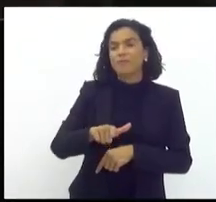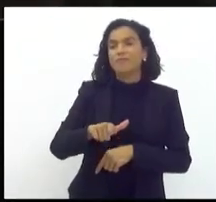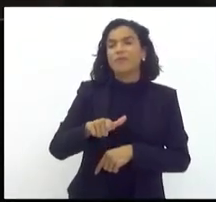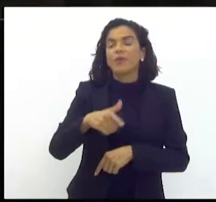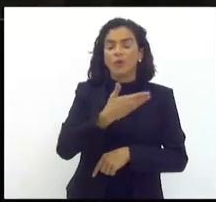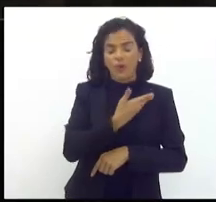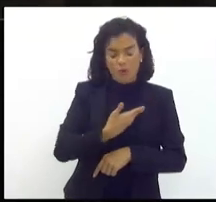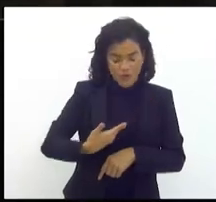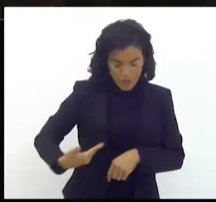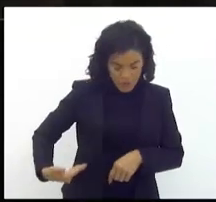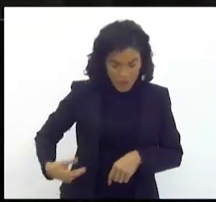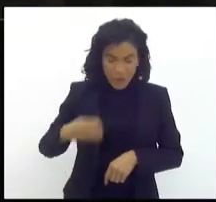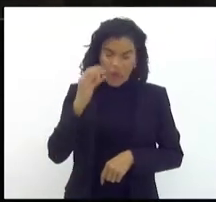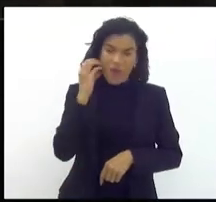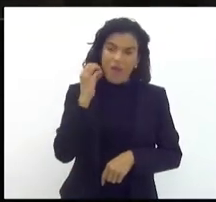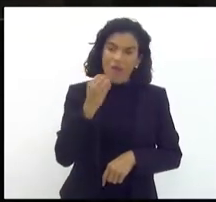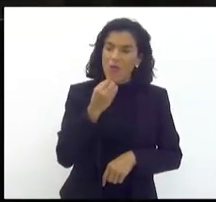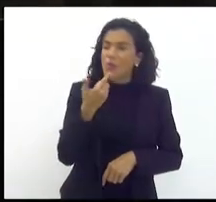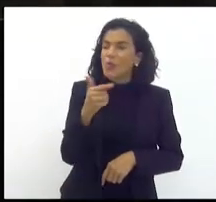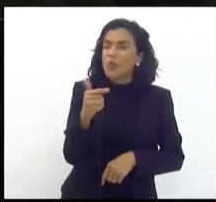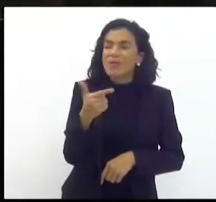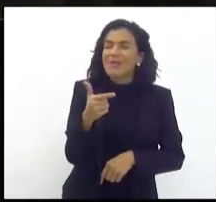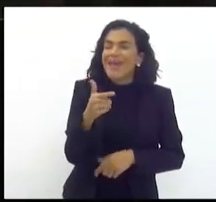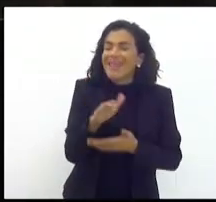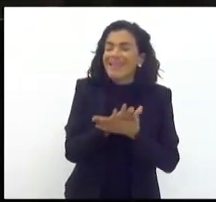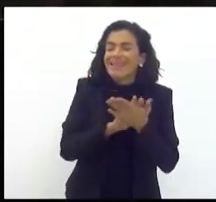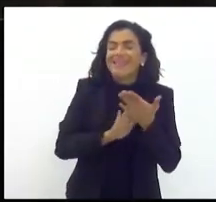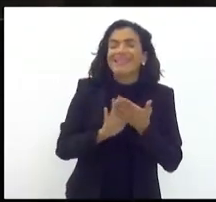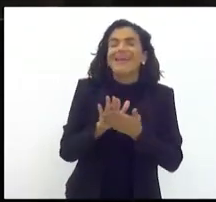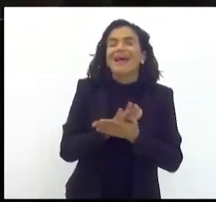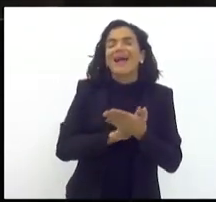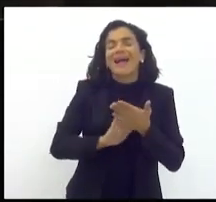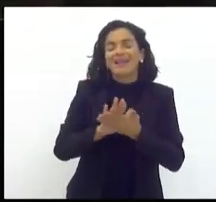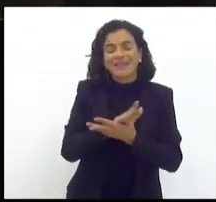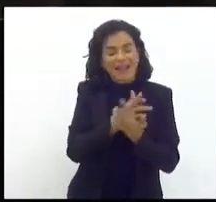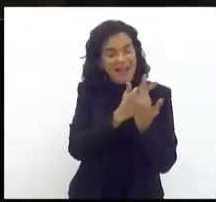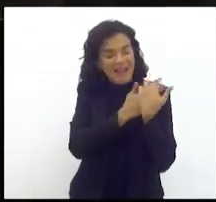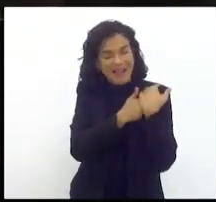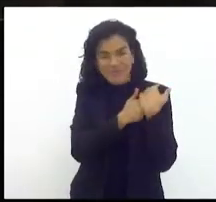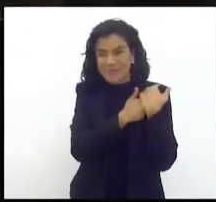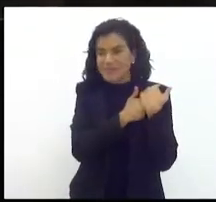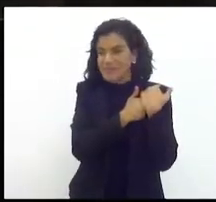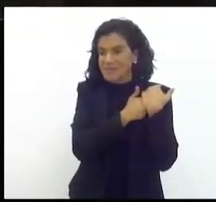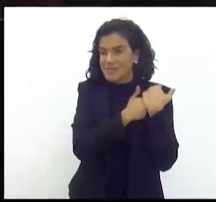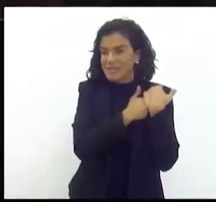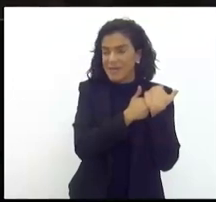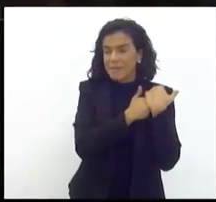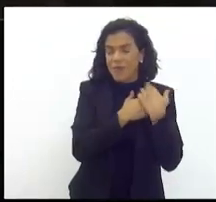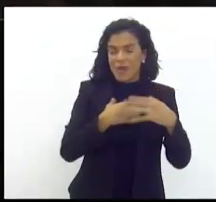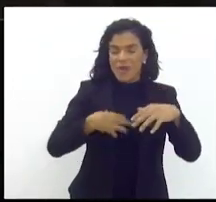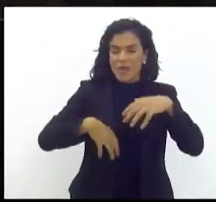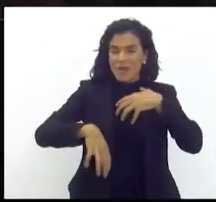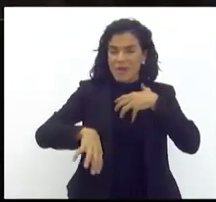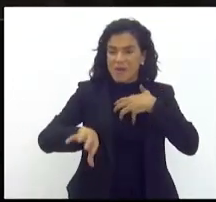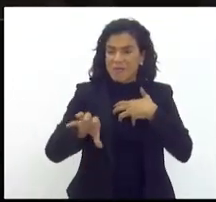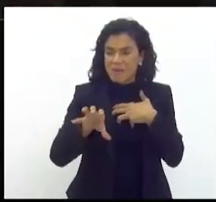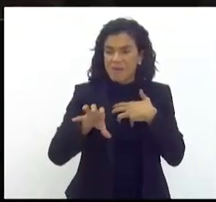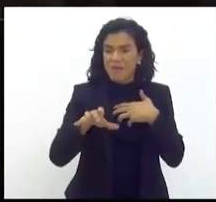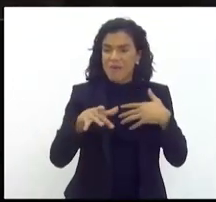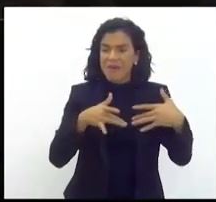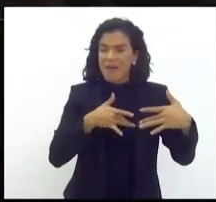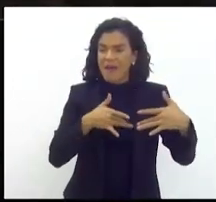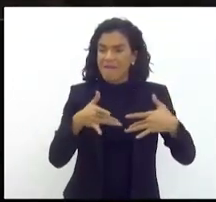que o governador Cláudio Castro não tem a menor responsabilidade empatia e